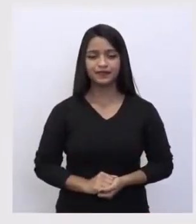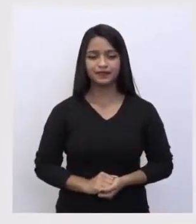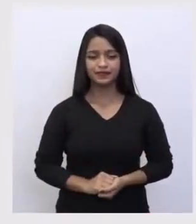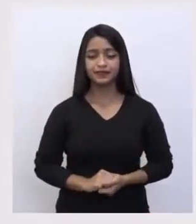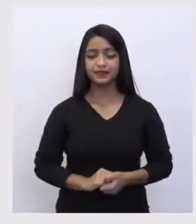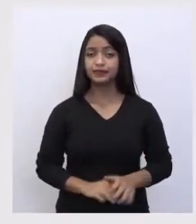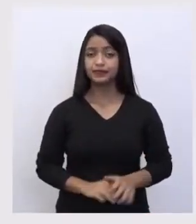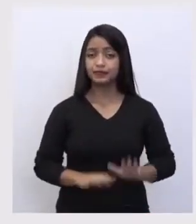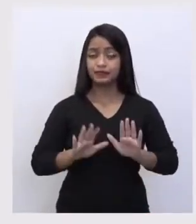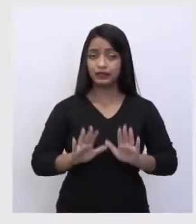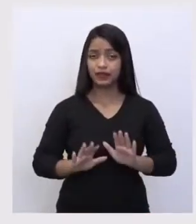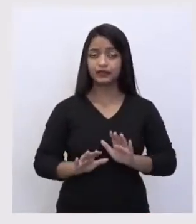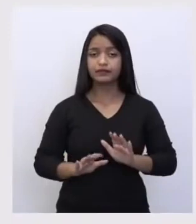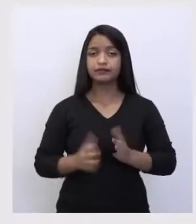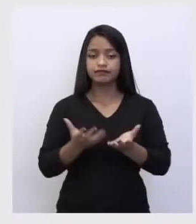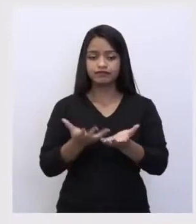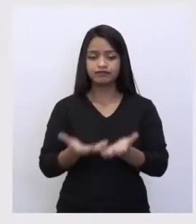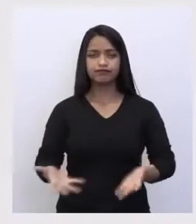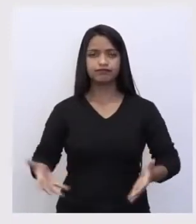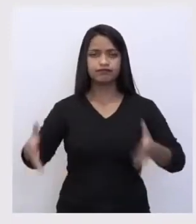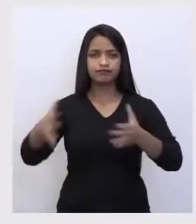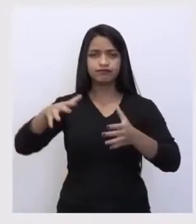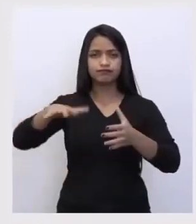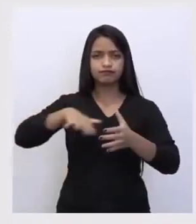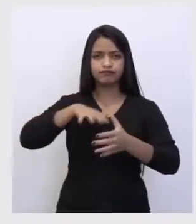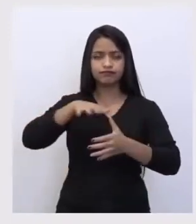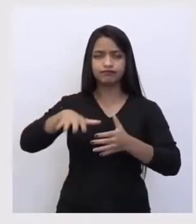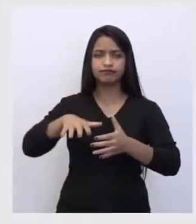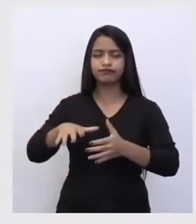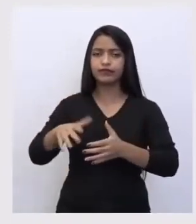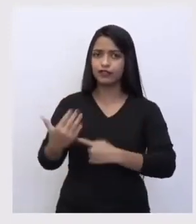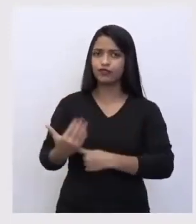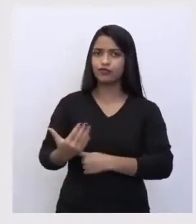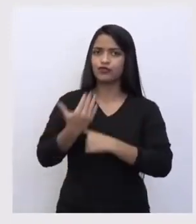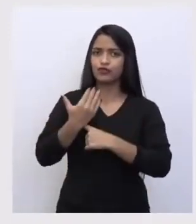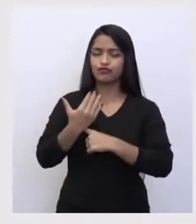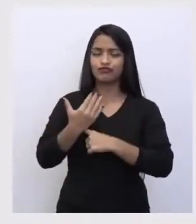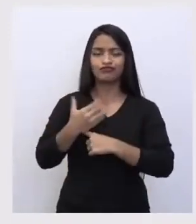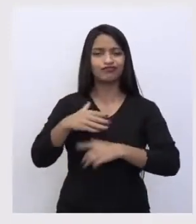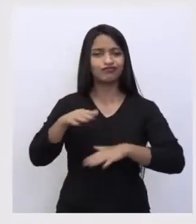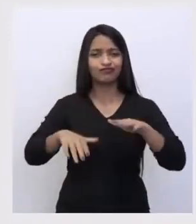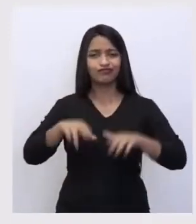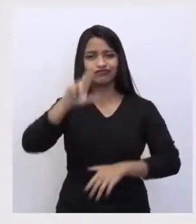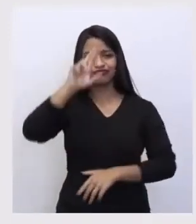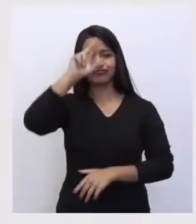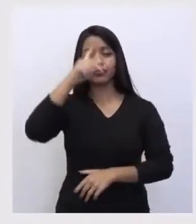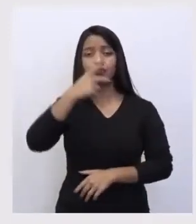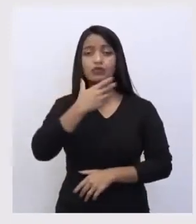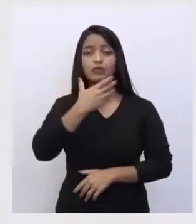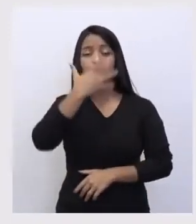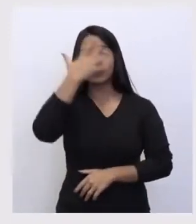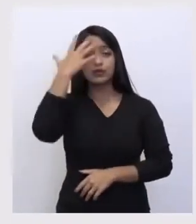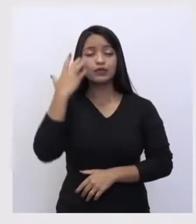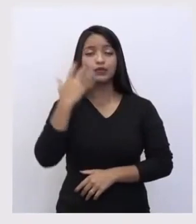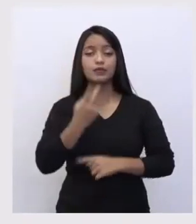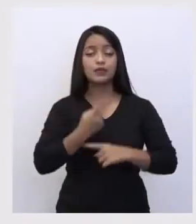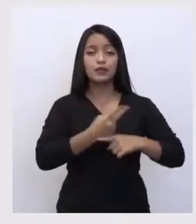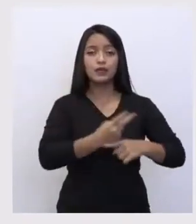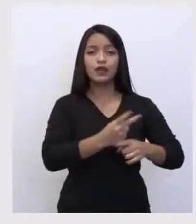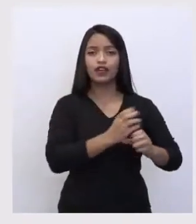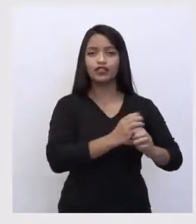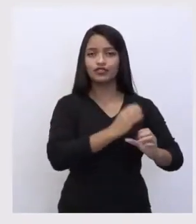Acontece que, em vez de fazer o ecossistema trabalhar a seu favor, o homem muitas vezes tem preferido buscar complexas soluções de